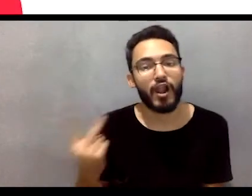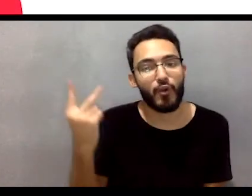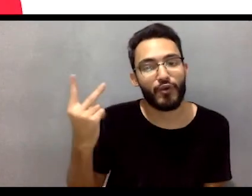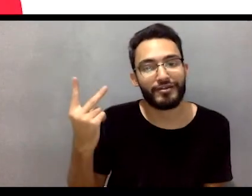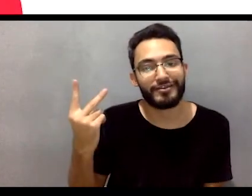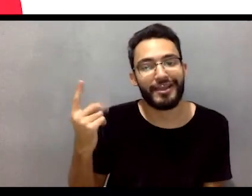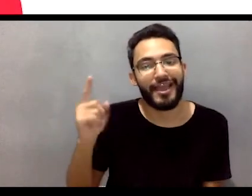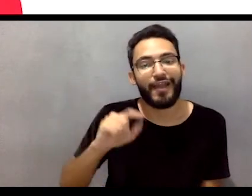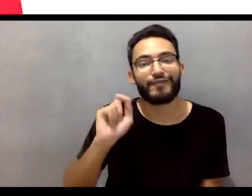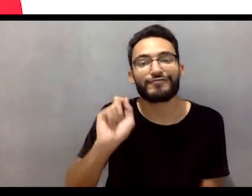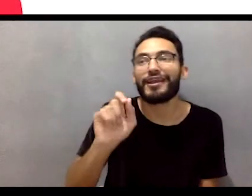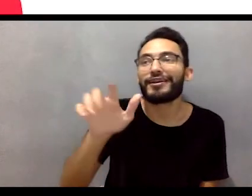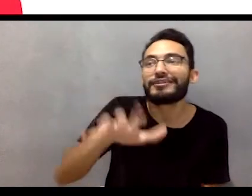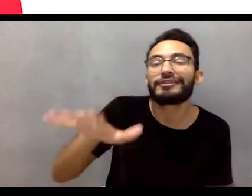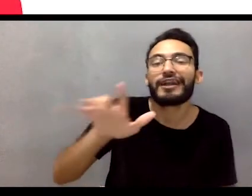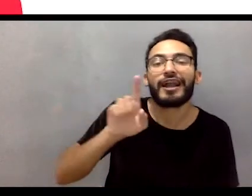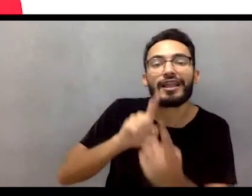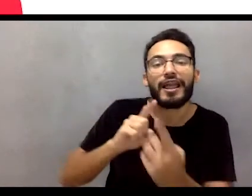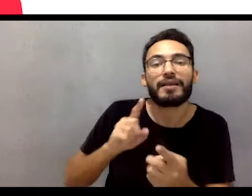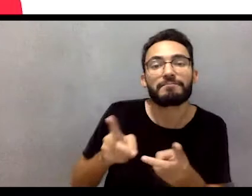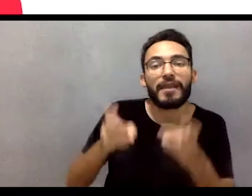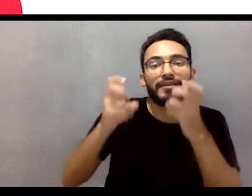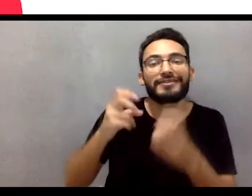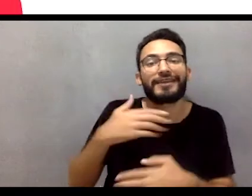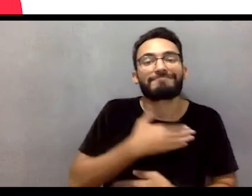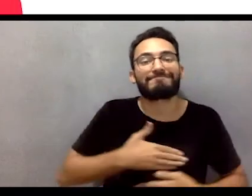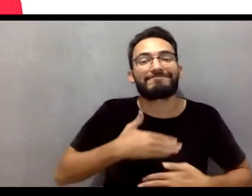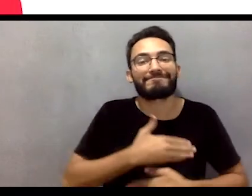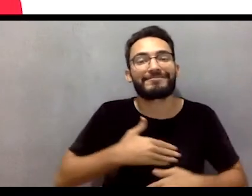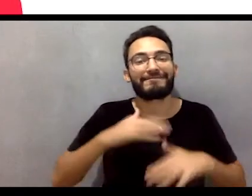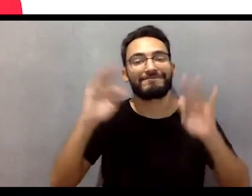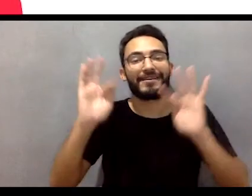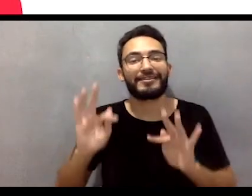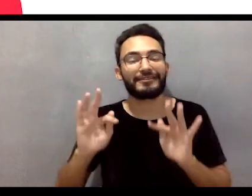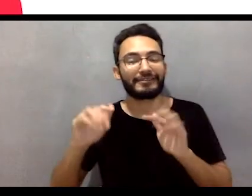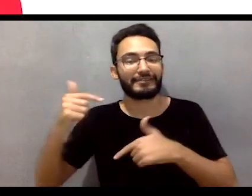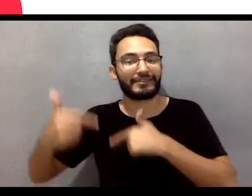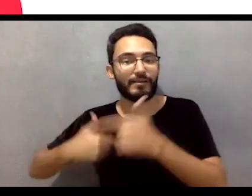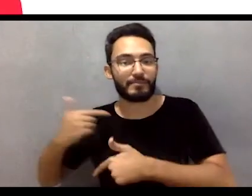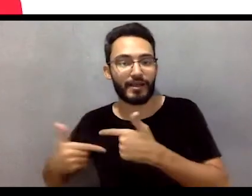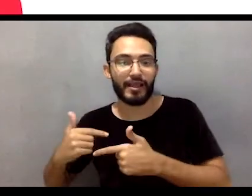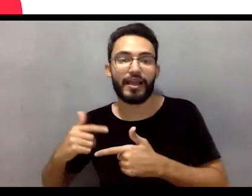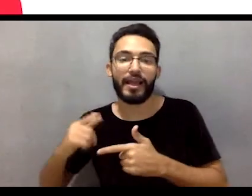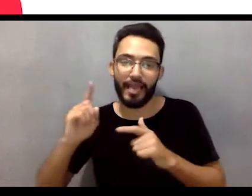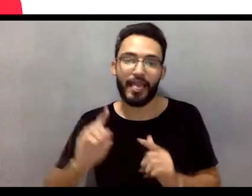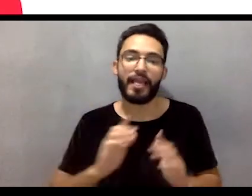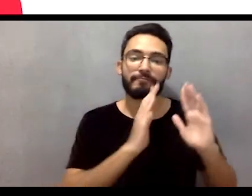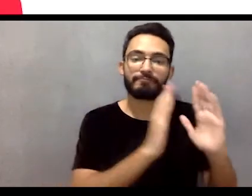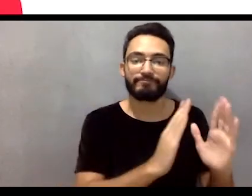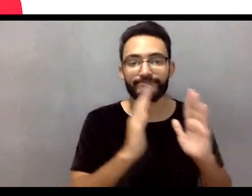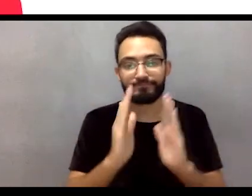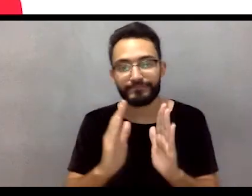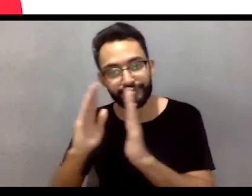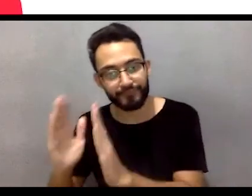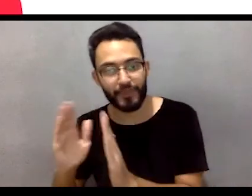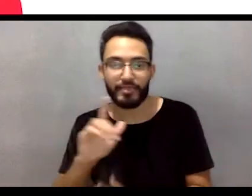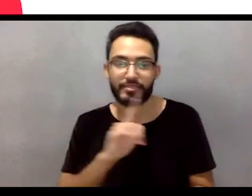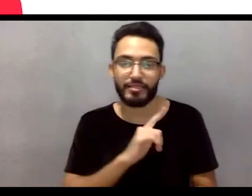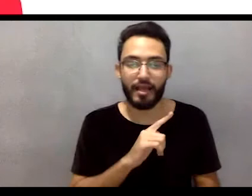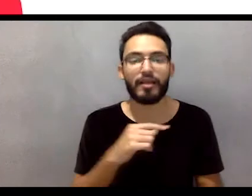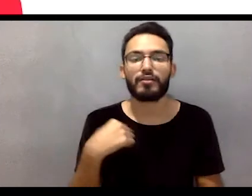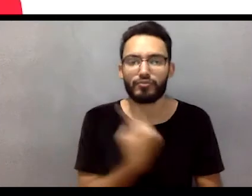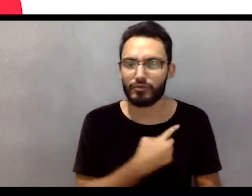o cliente percebe na oferta do bem ou serviço, que é a relação custo-benefício. A gente